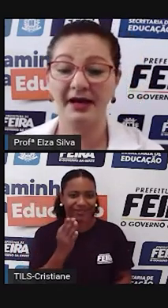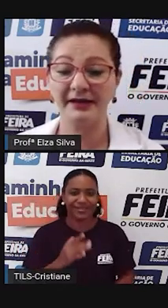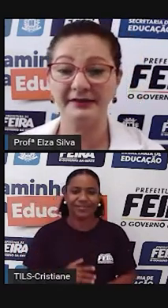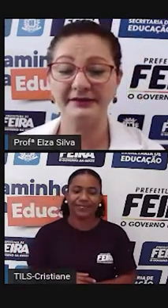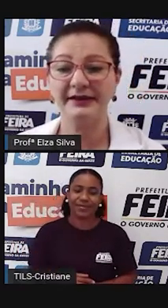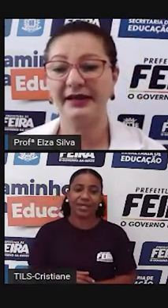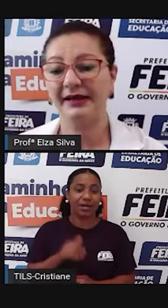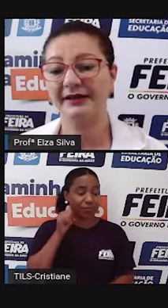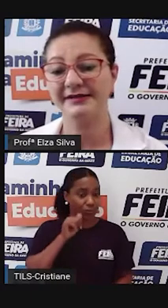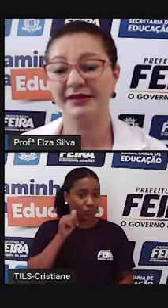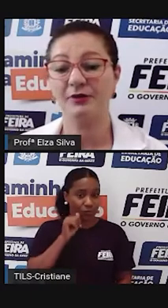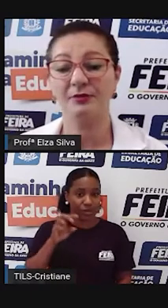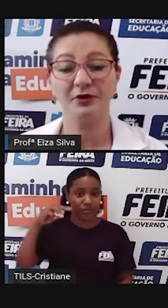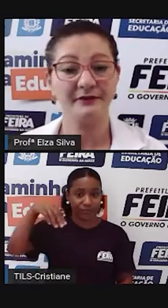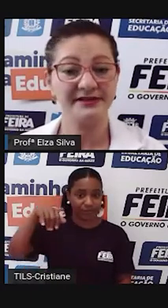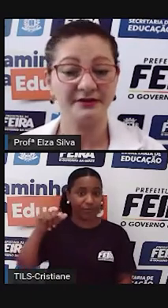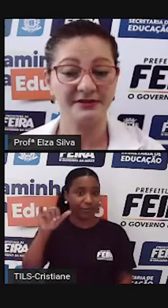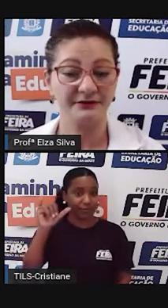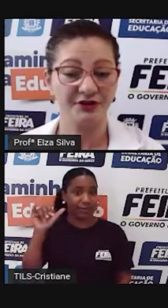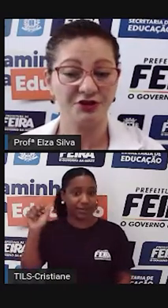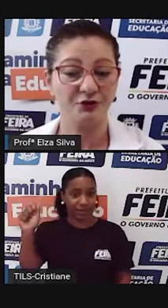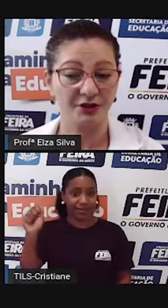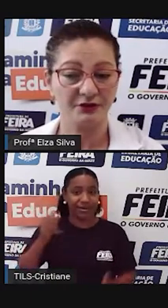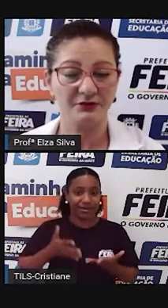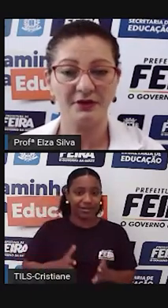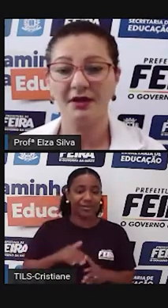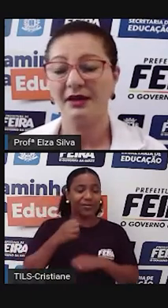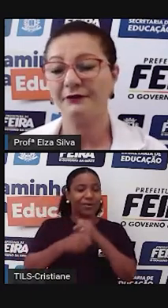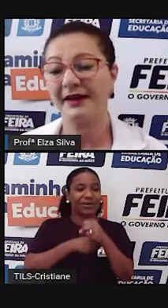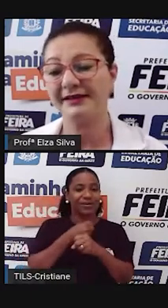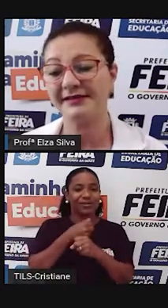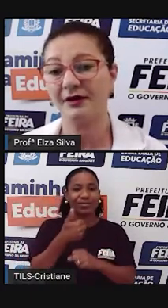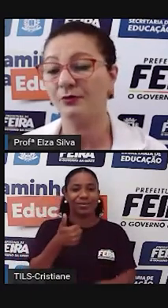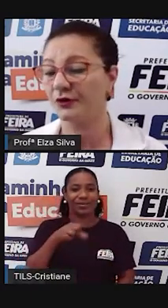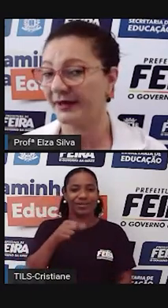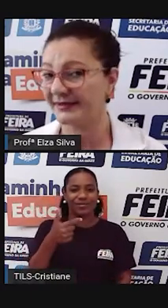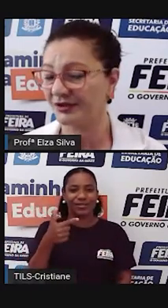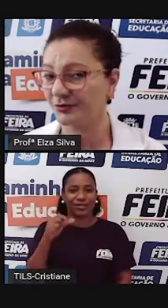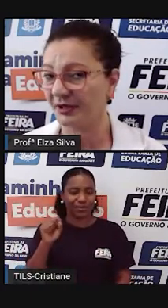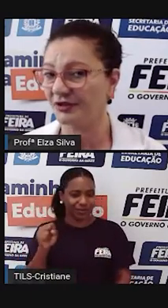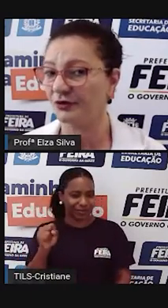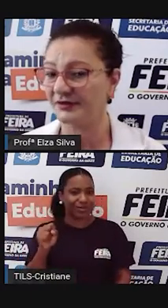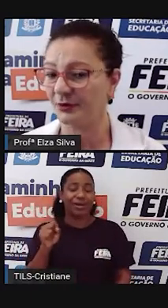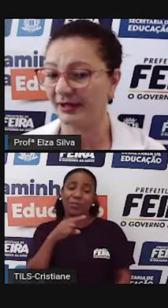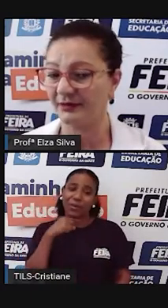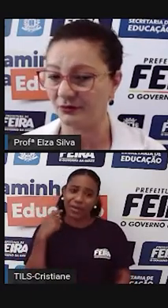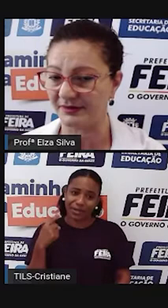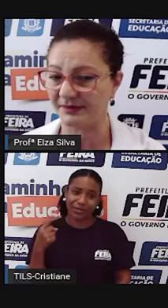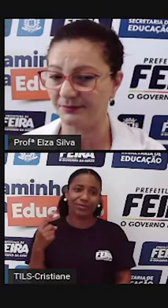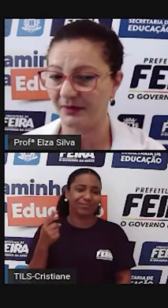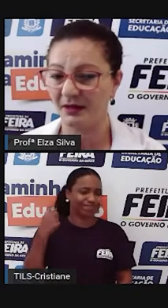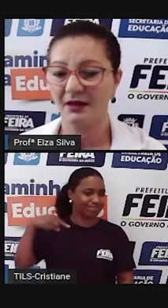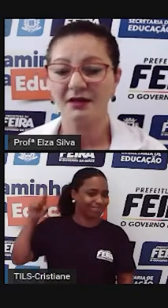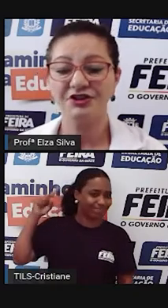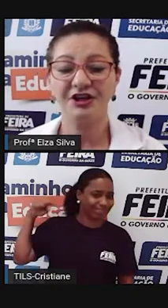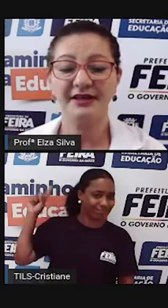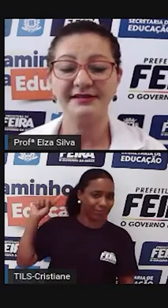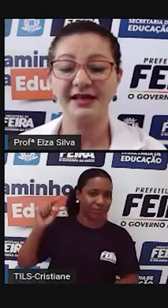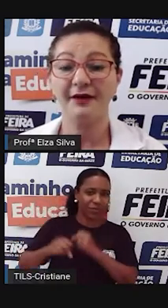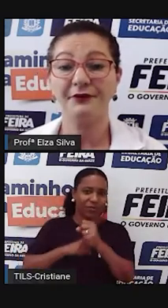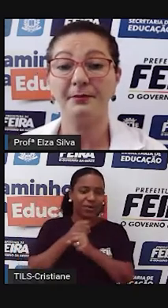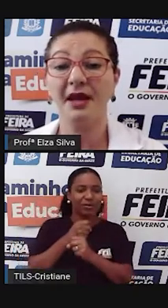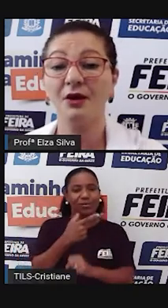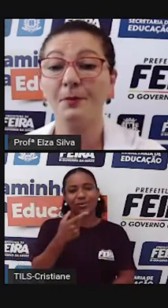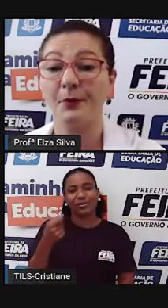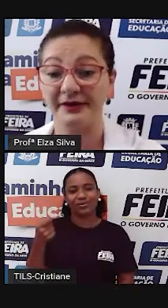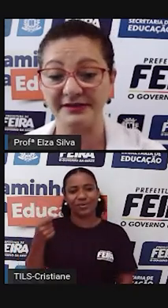Observe que Maya, ela nasceu em 1928. E faleceu muito recentemente, em 2014. She is